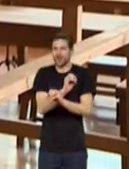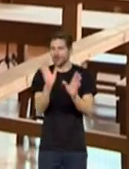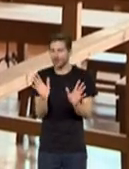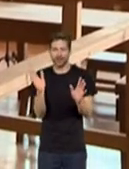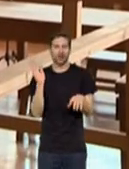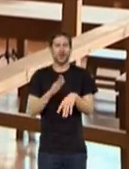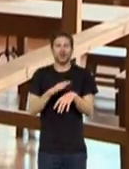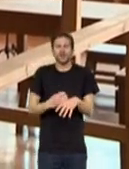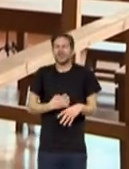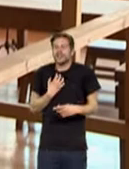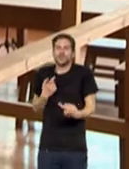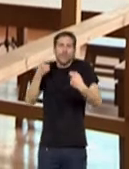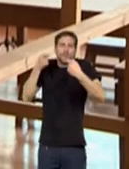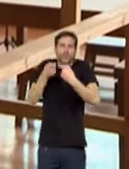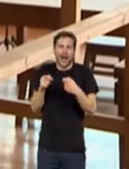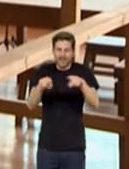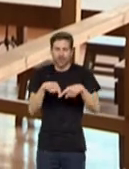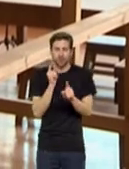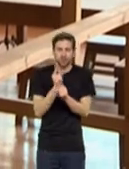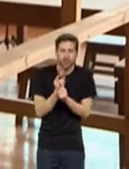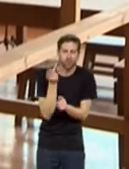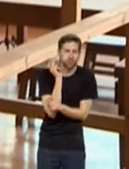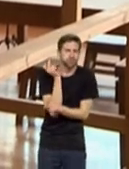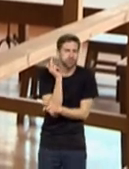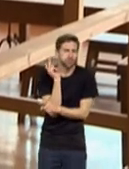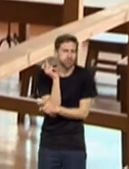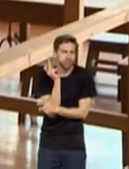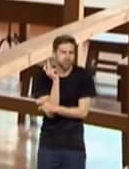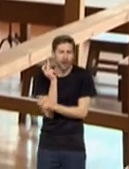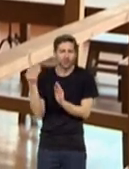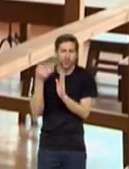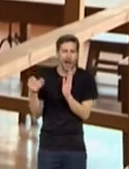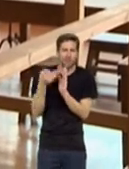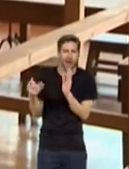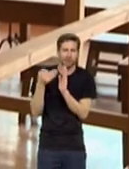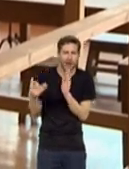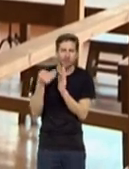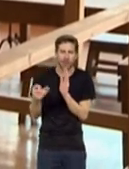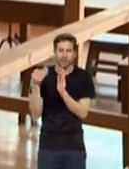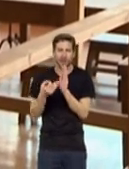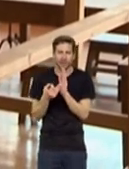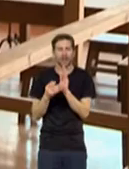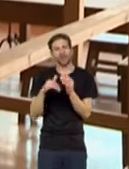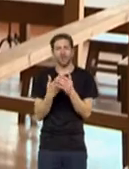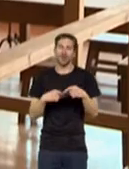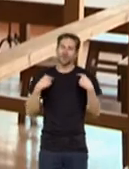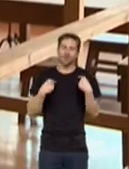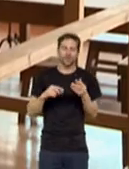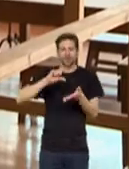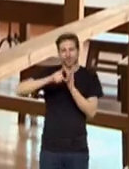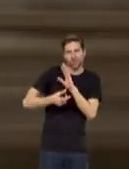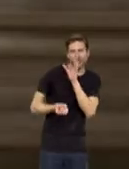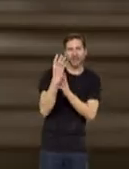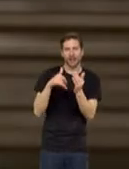afetivo muito grande pelo espaço, porque o conheço há muitos anos e porque aconteceu fazer o projeto de reabilitação